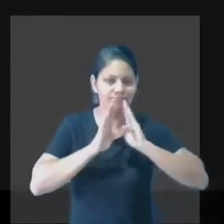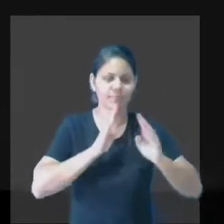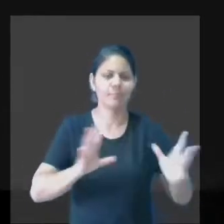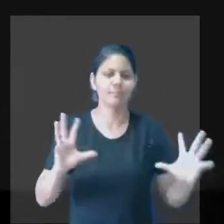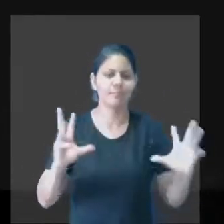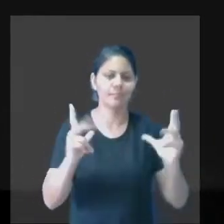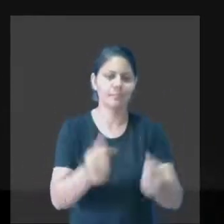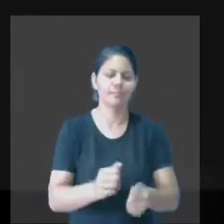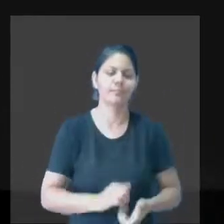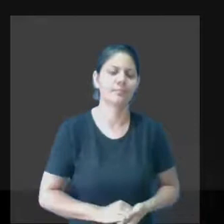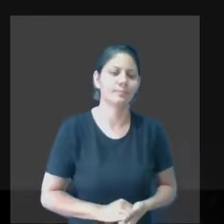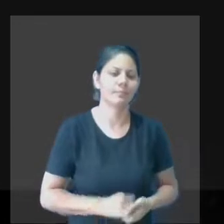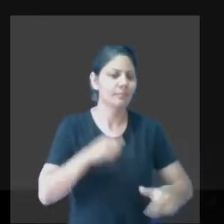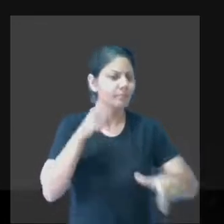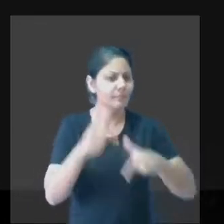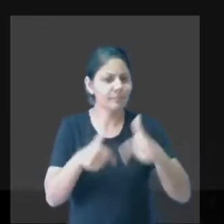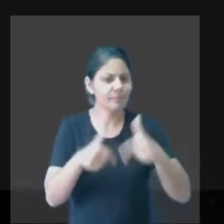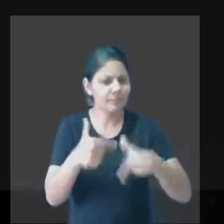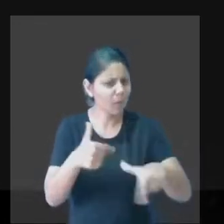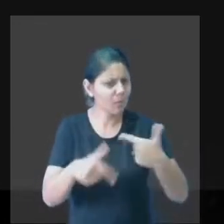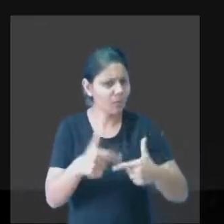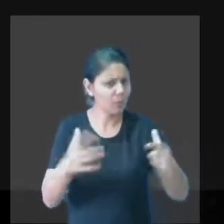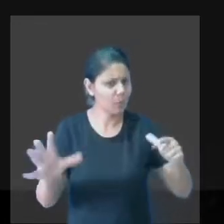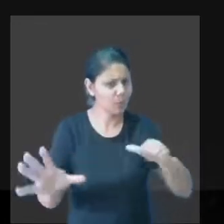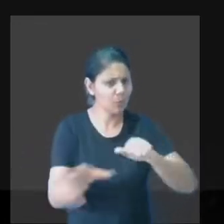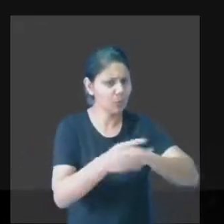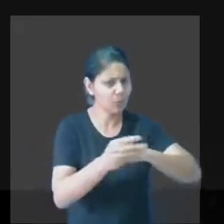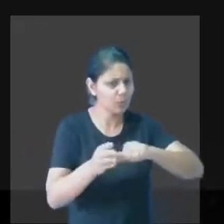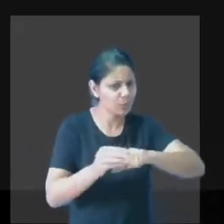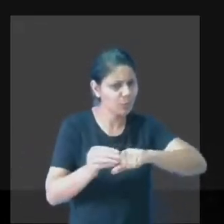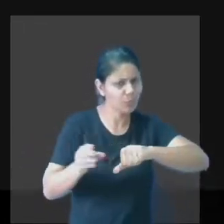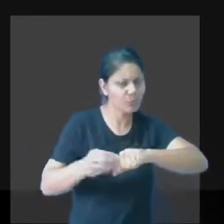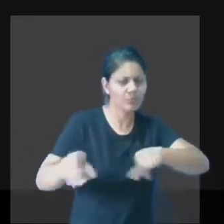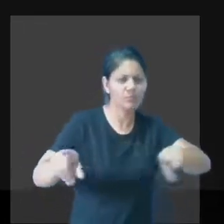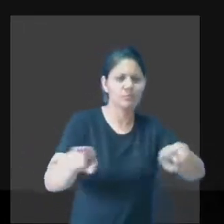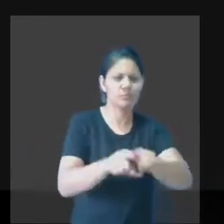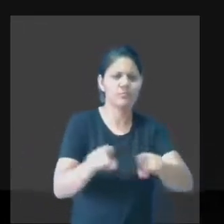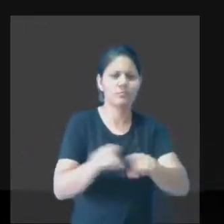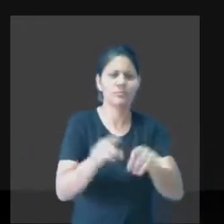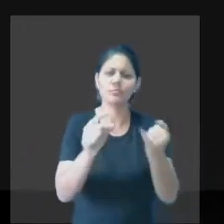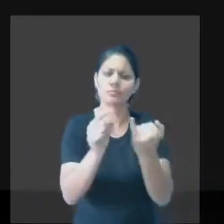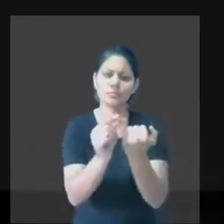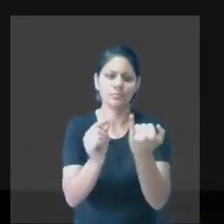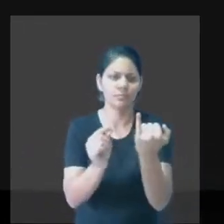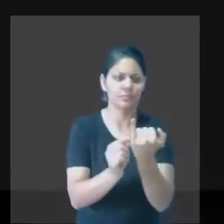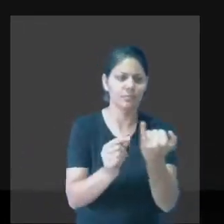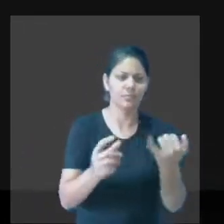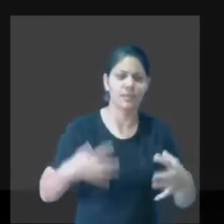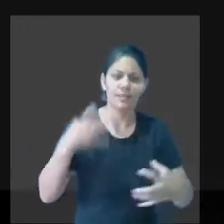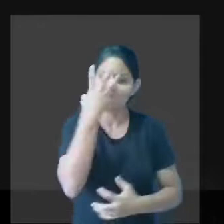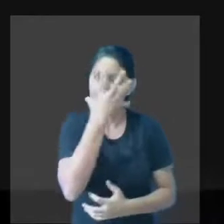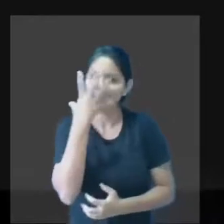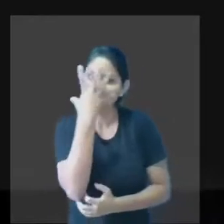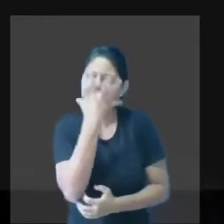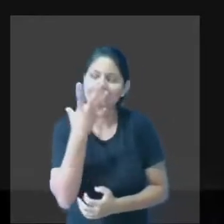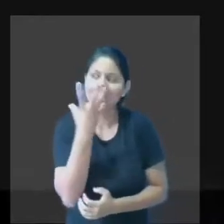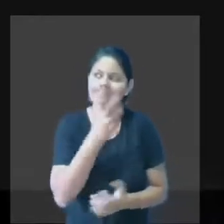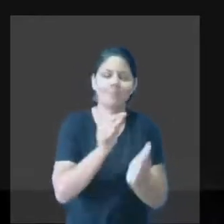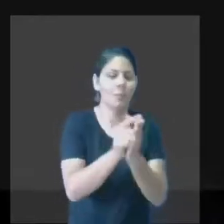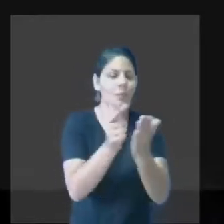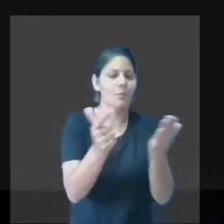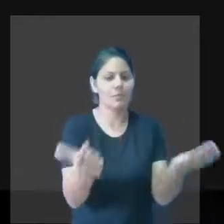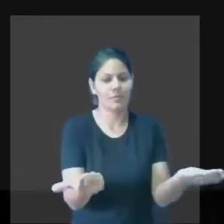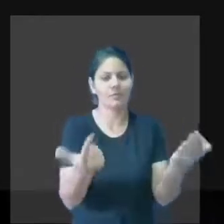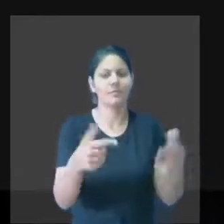das bibliotecas e servidores ligados ao ensino dos nossos campos e também servidores apaixonados pela biblioteca, pelo livro,